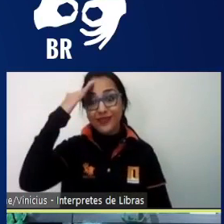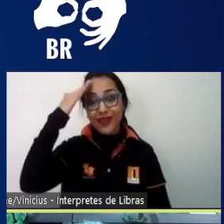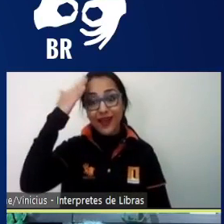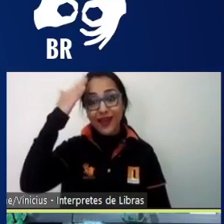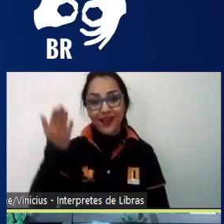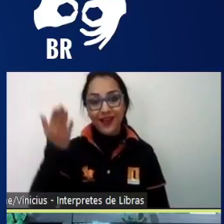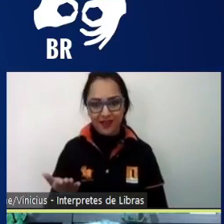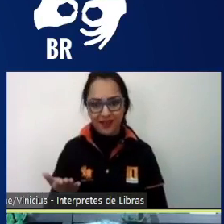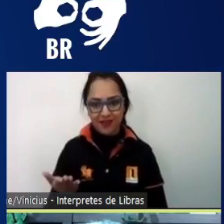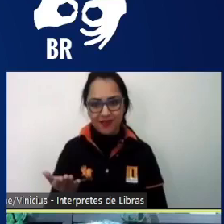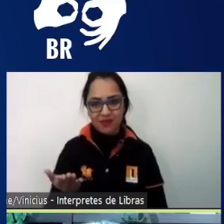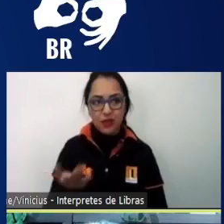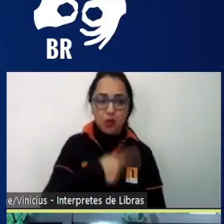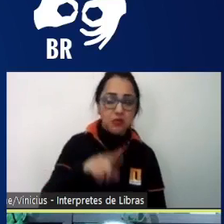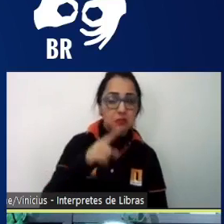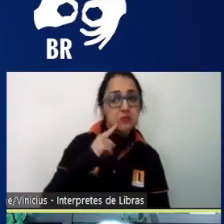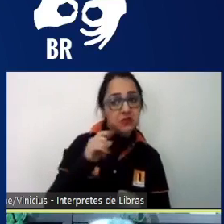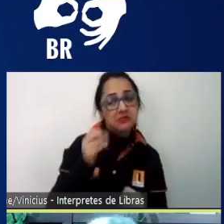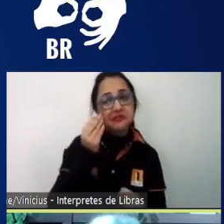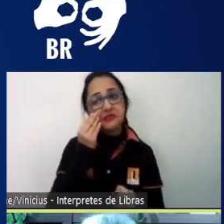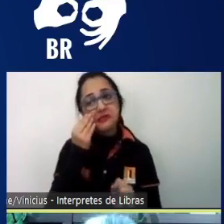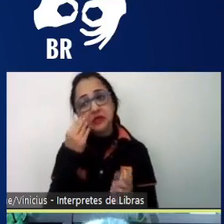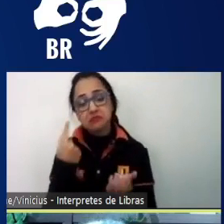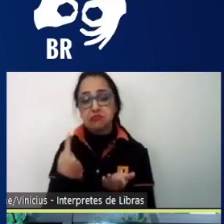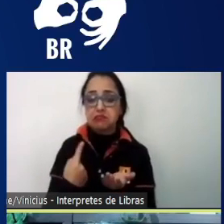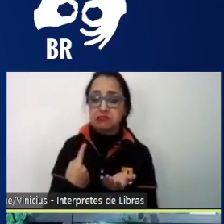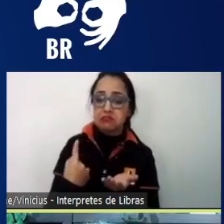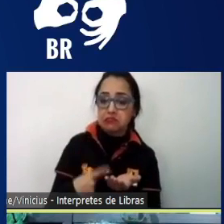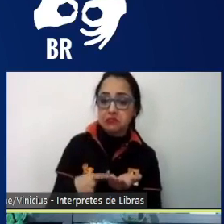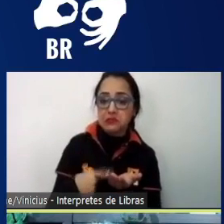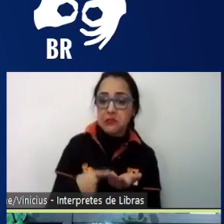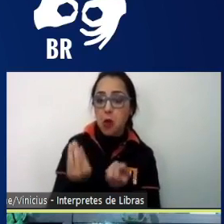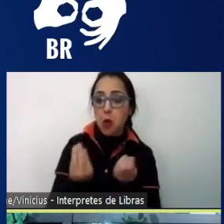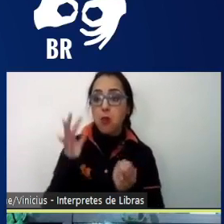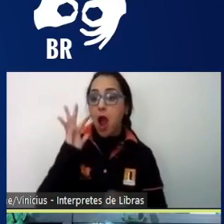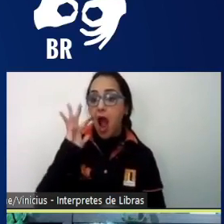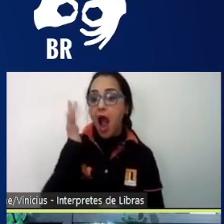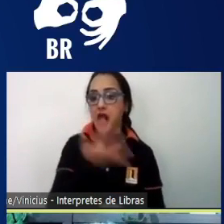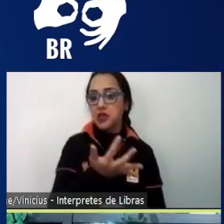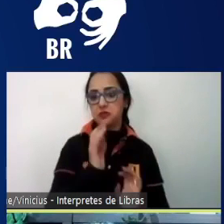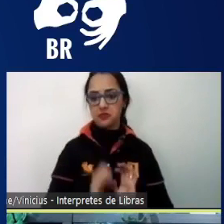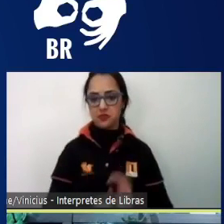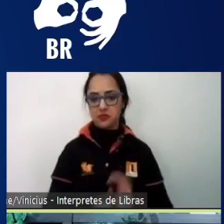acharem uma saída para a situação conflito apresentada.